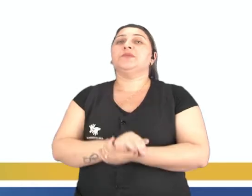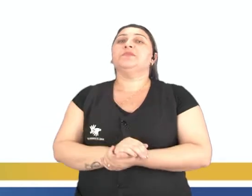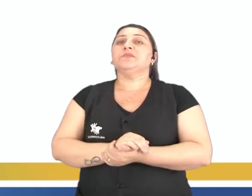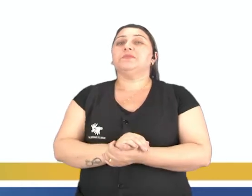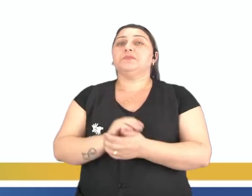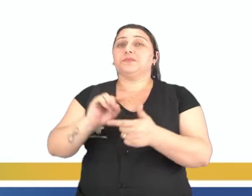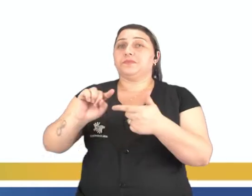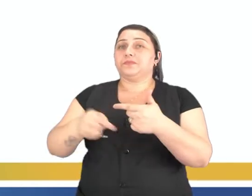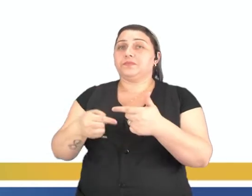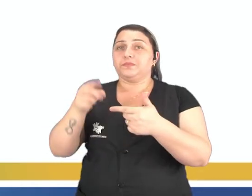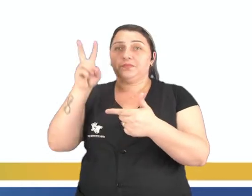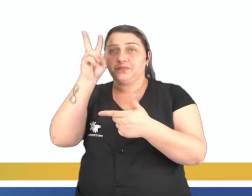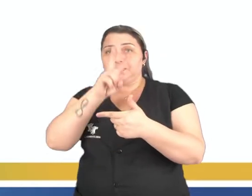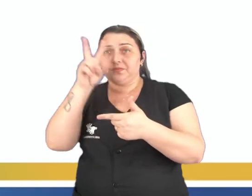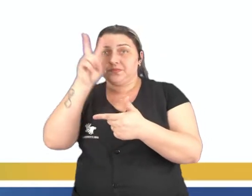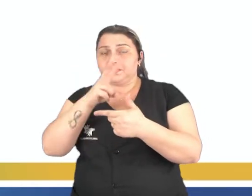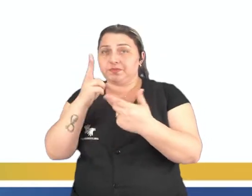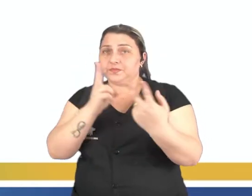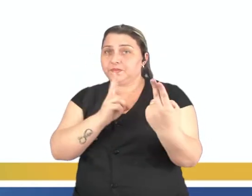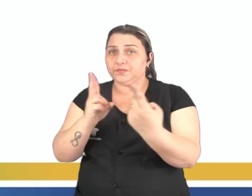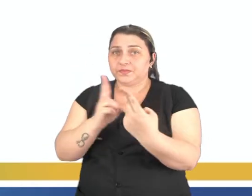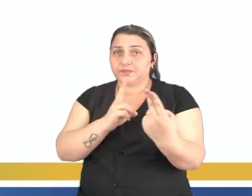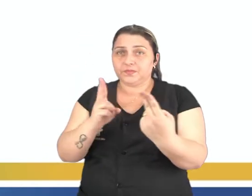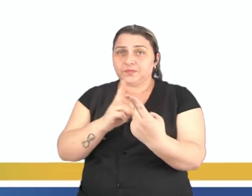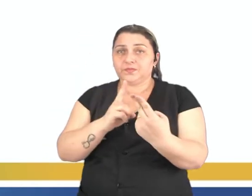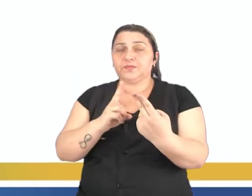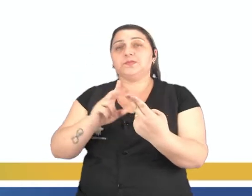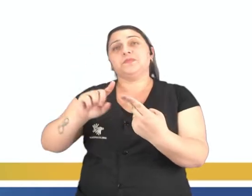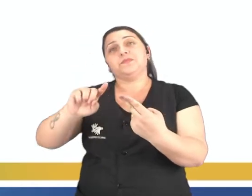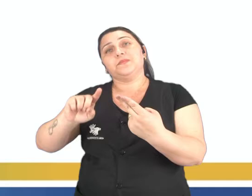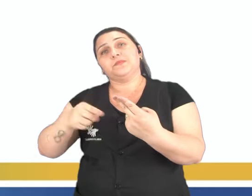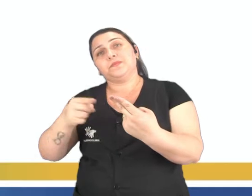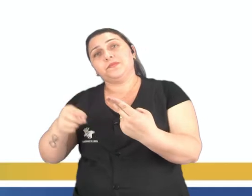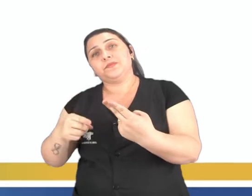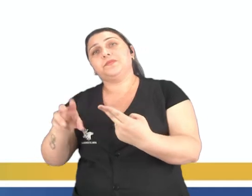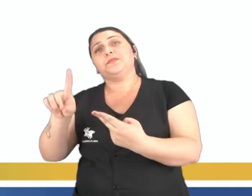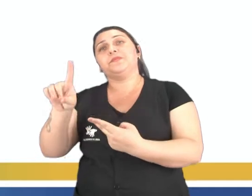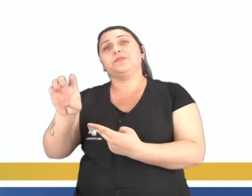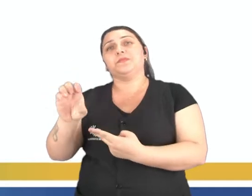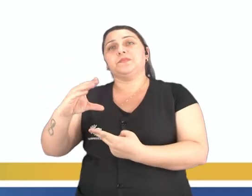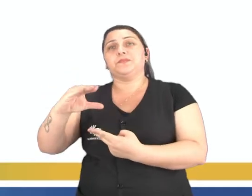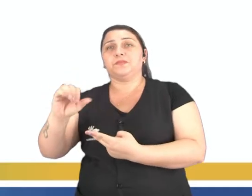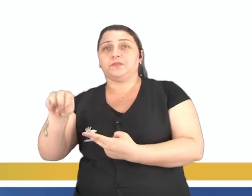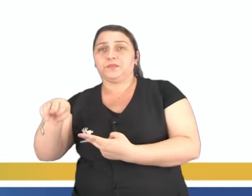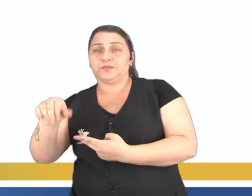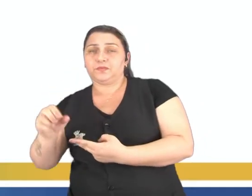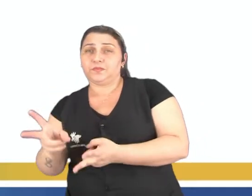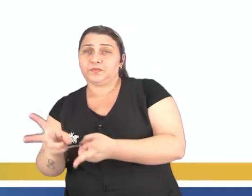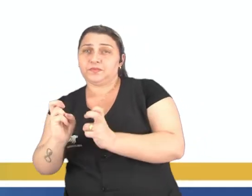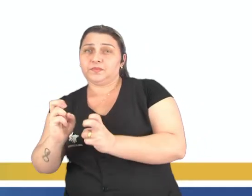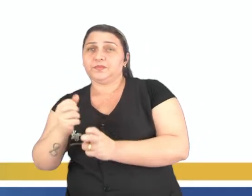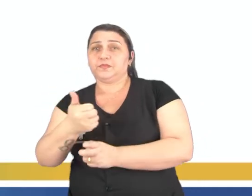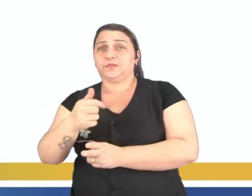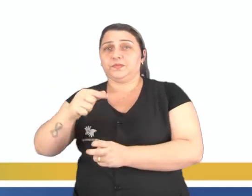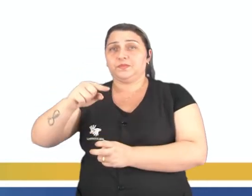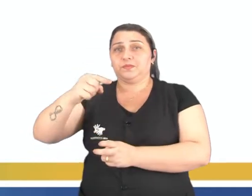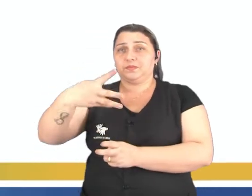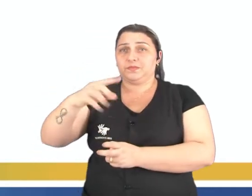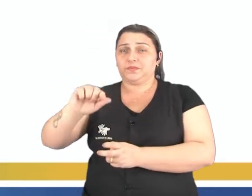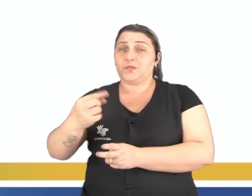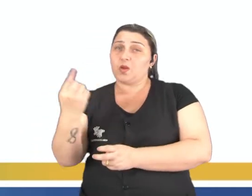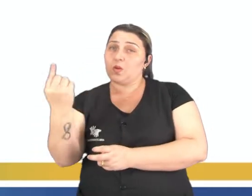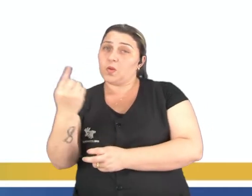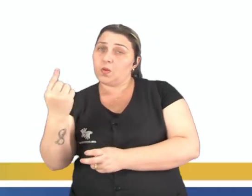vírgula? Lembra que nós temos que igualar a quantidade de casas decimais. Perceba que 147,6 tem uma